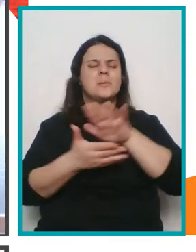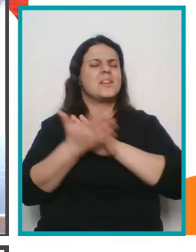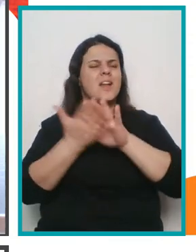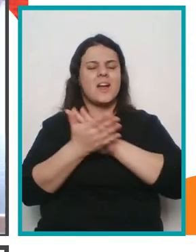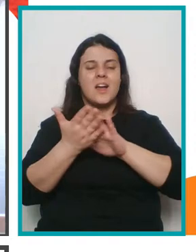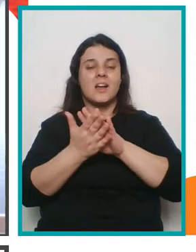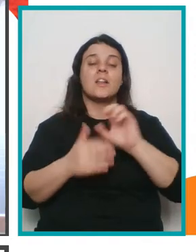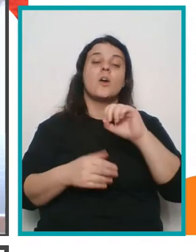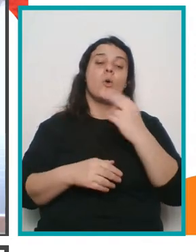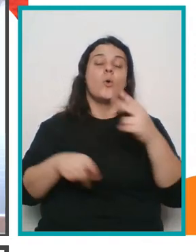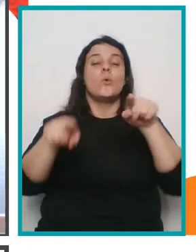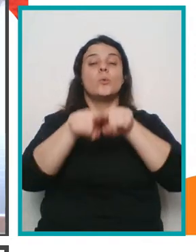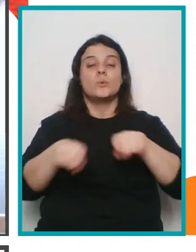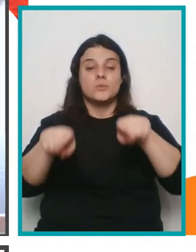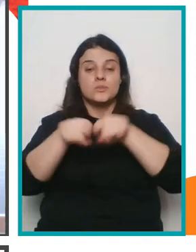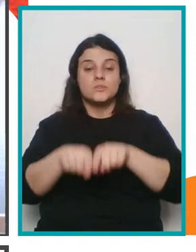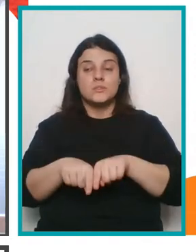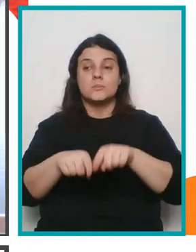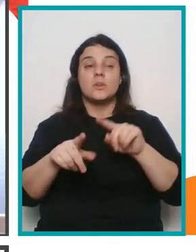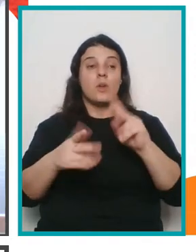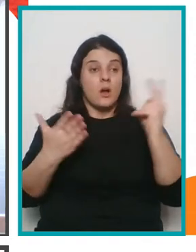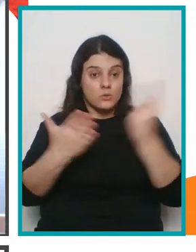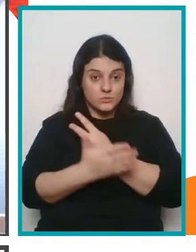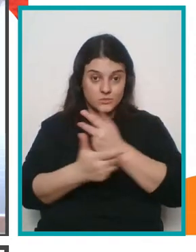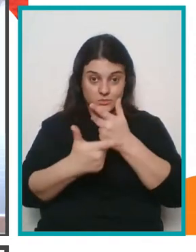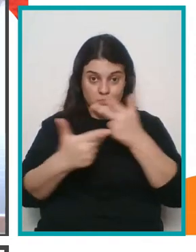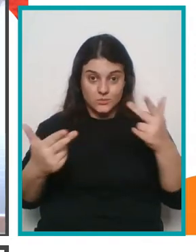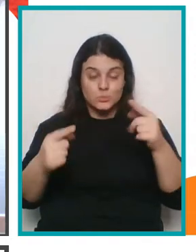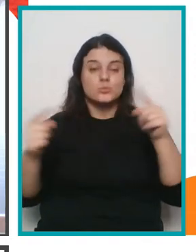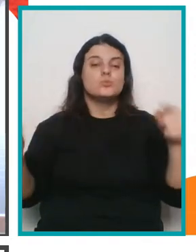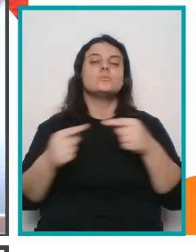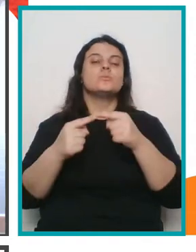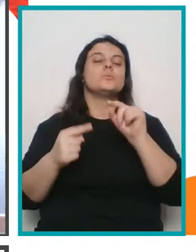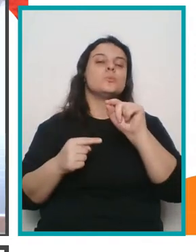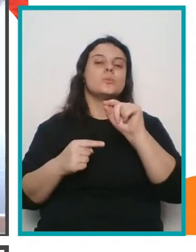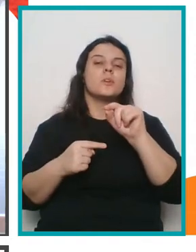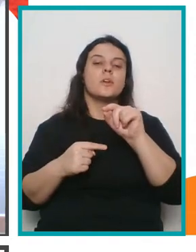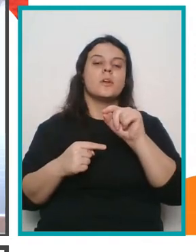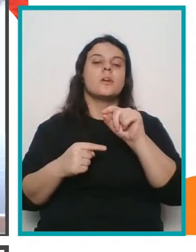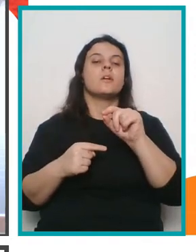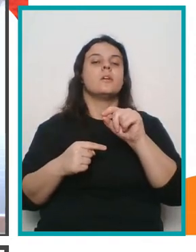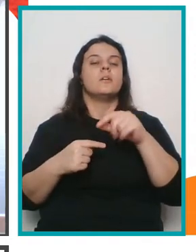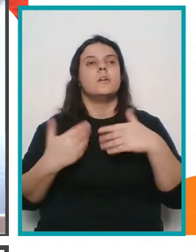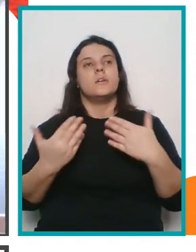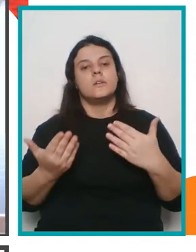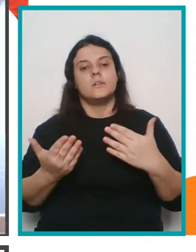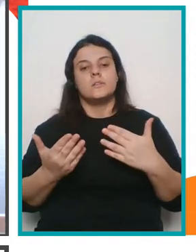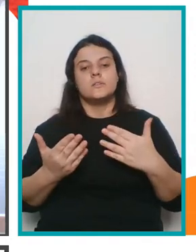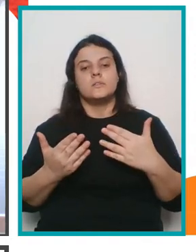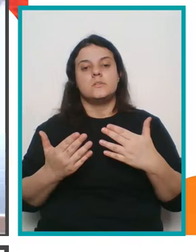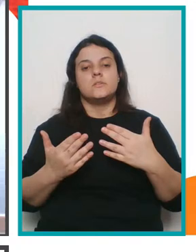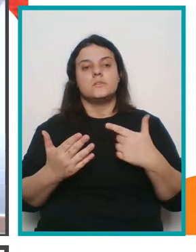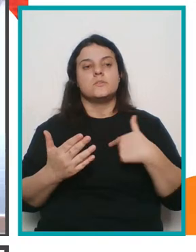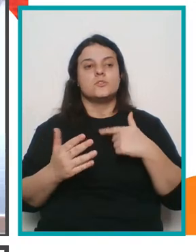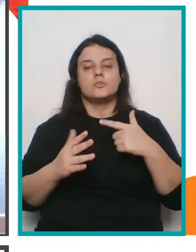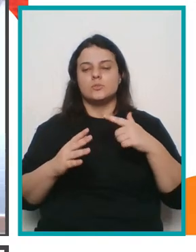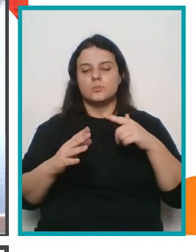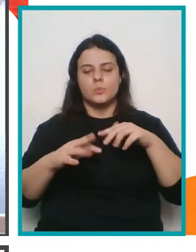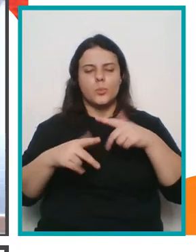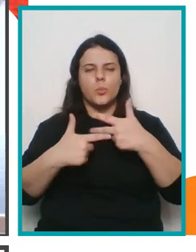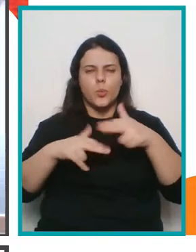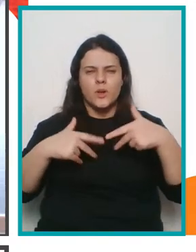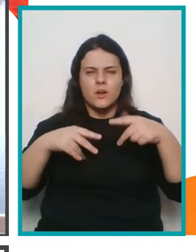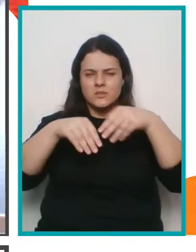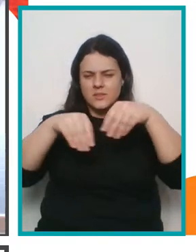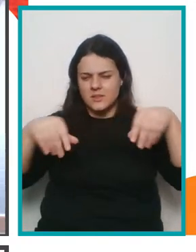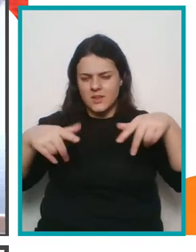geomorfológicas e não necessariamente de origem humana, né? Não humana em geral, mas humana de um certo tipo de